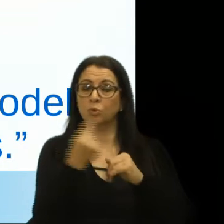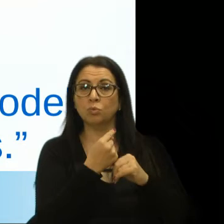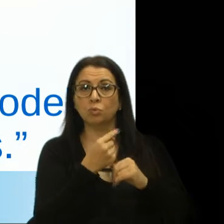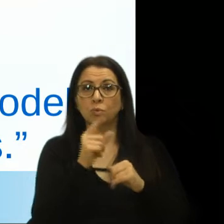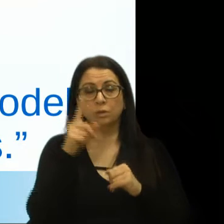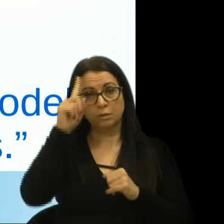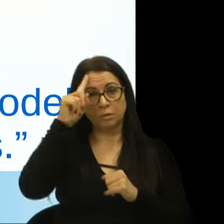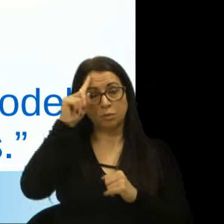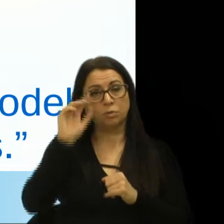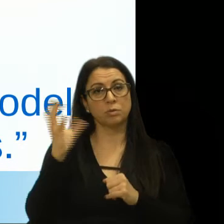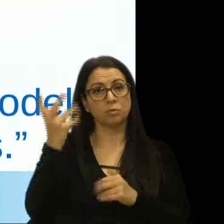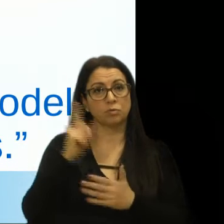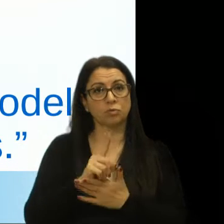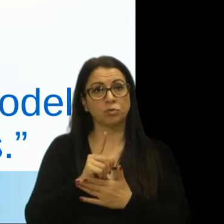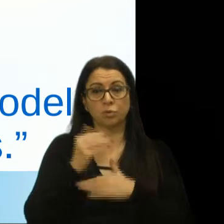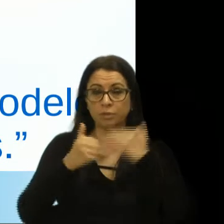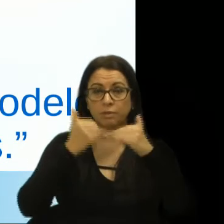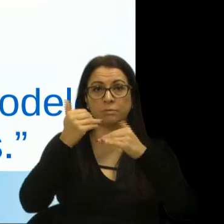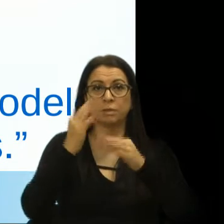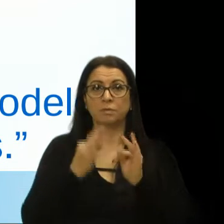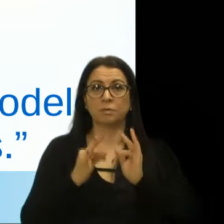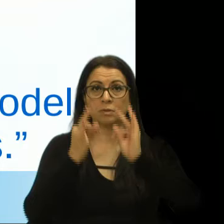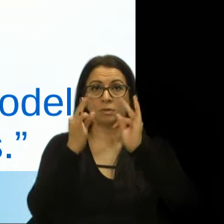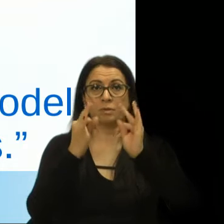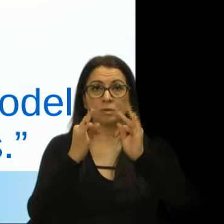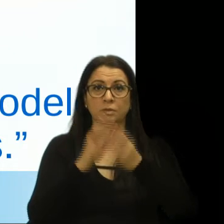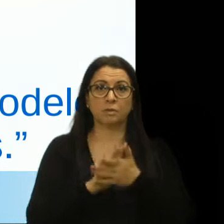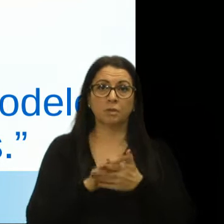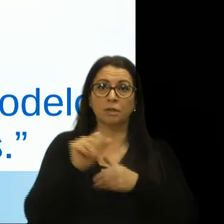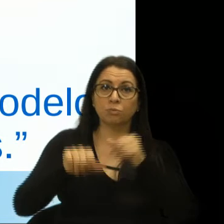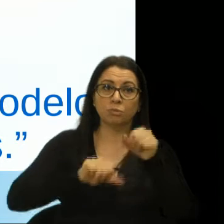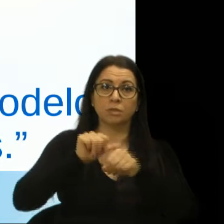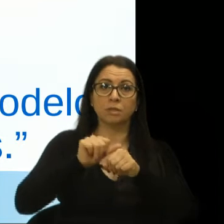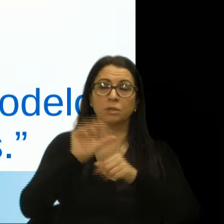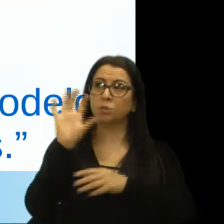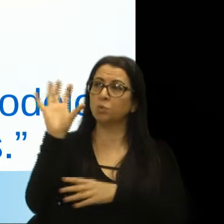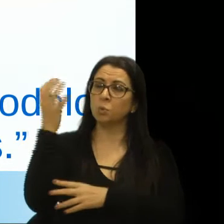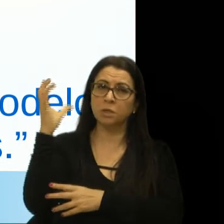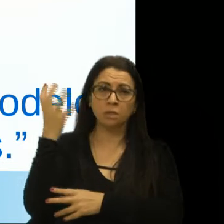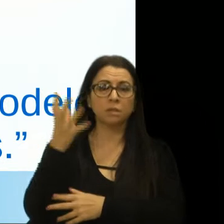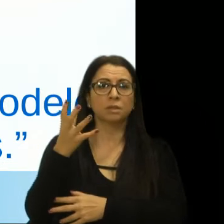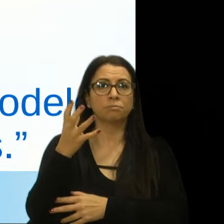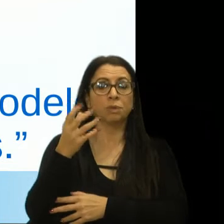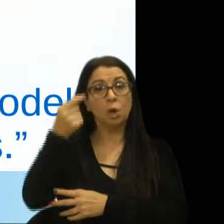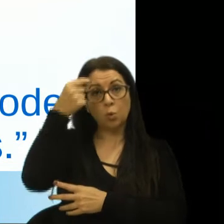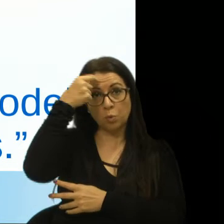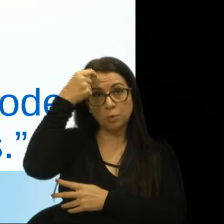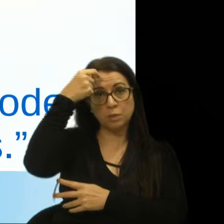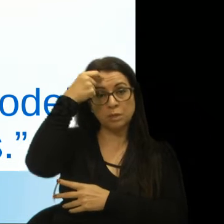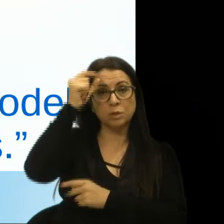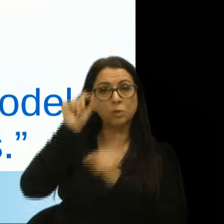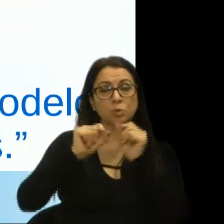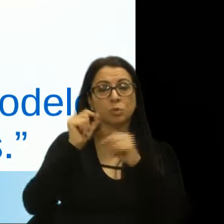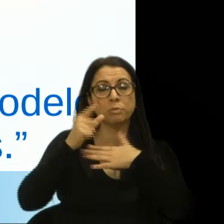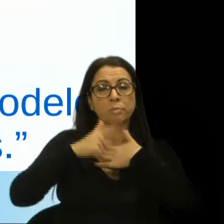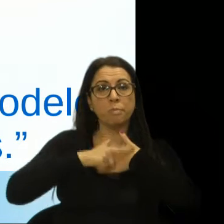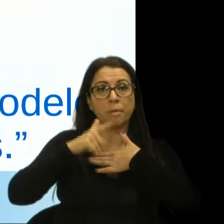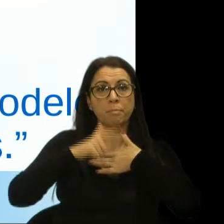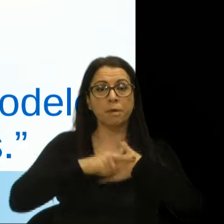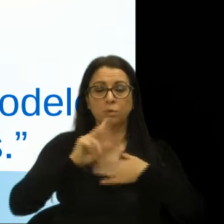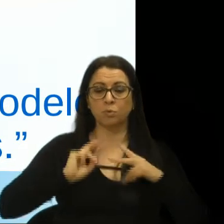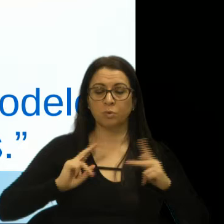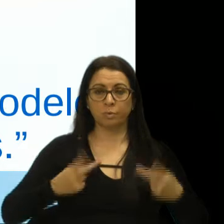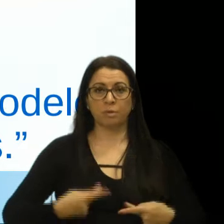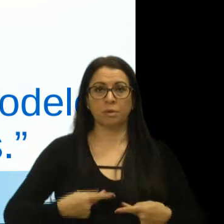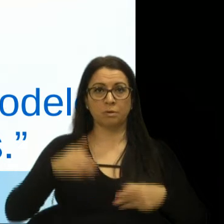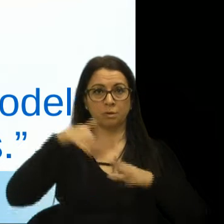O crescimento e o avanço tecnológico, as mudanças climáticas, a consciência sobre o papel do ser humano no